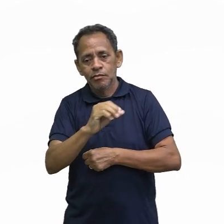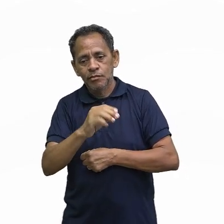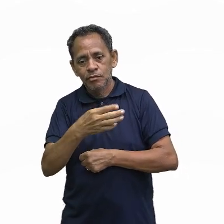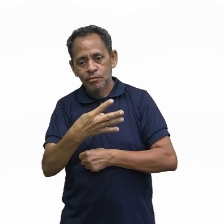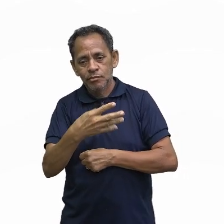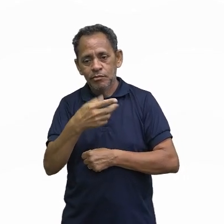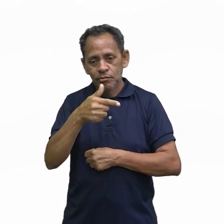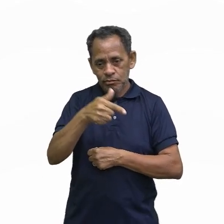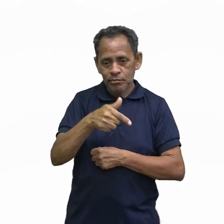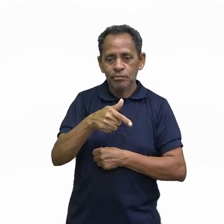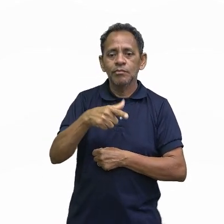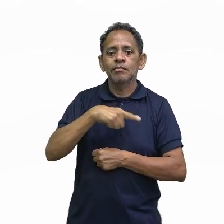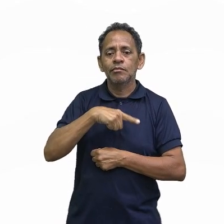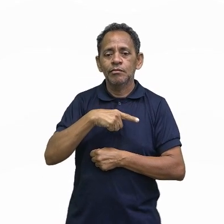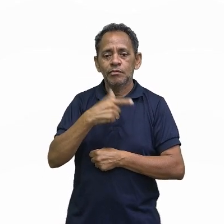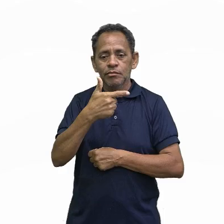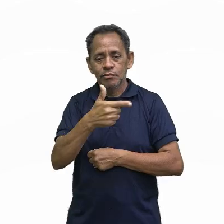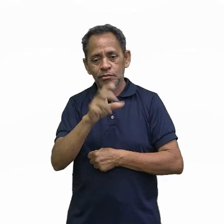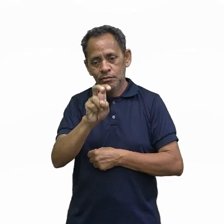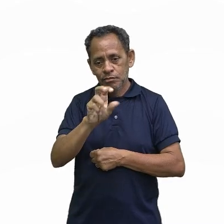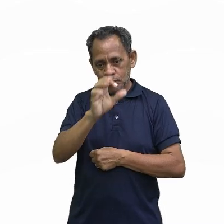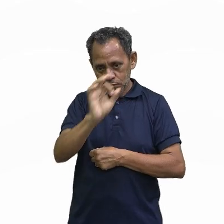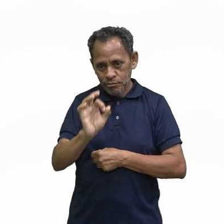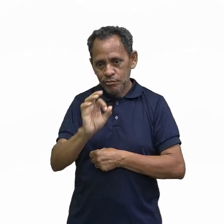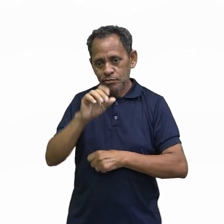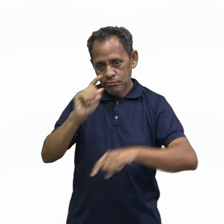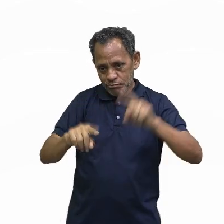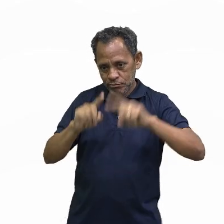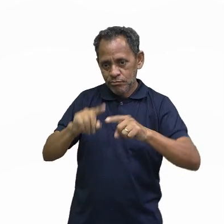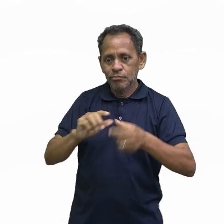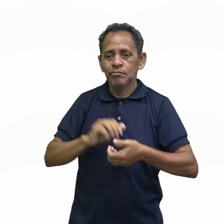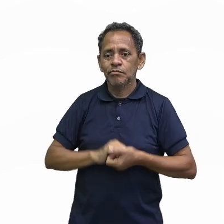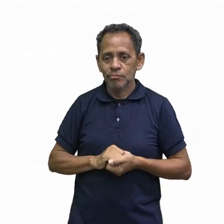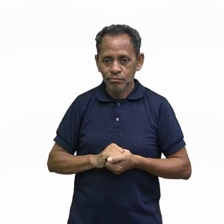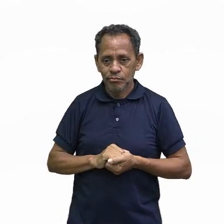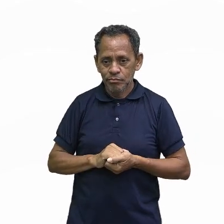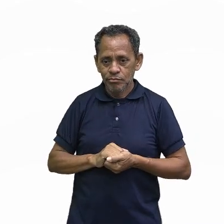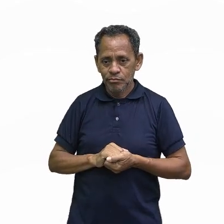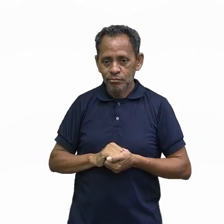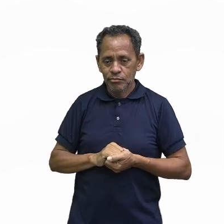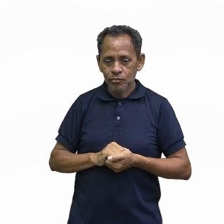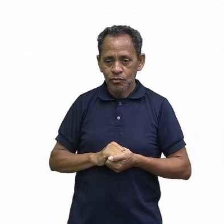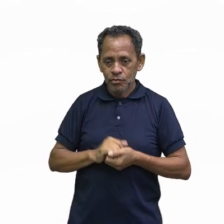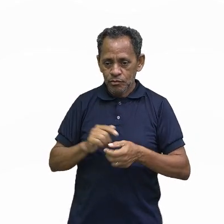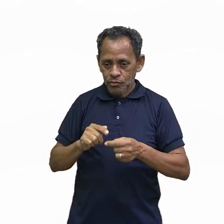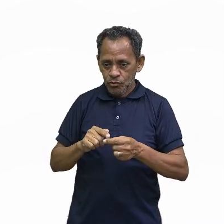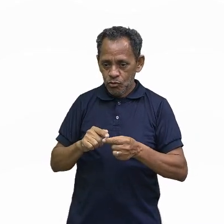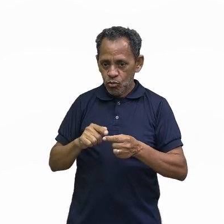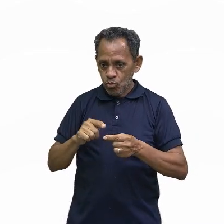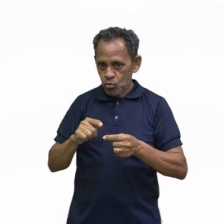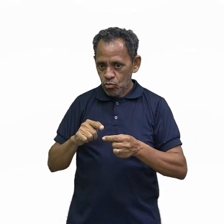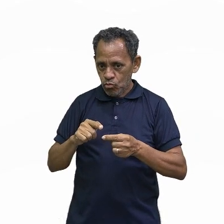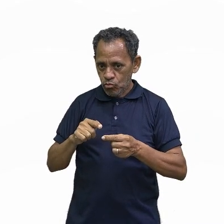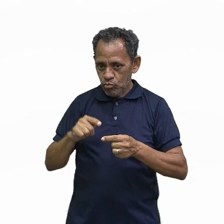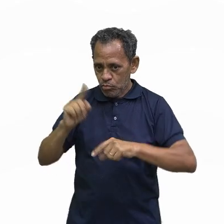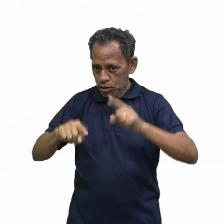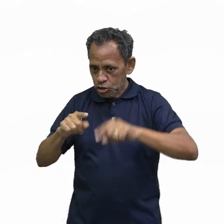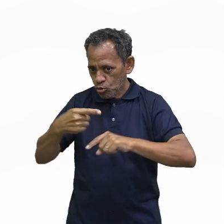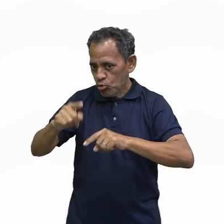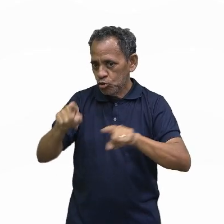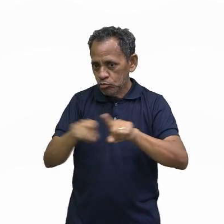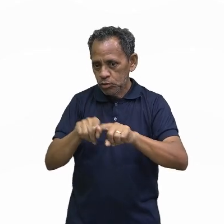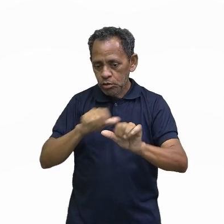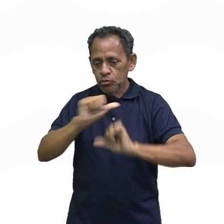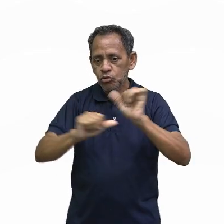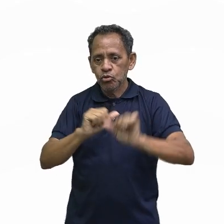vai ter 25% desse material. O resto já vai ter se transformado em bário, que não é radioativo, né? 90